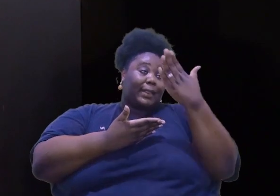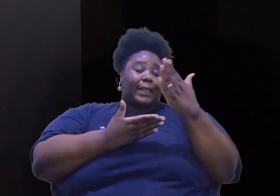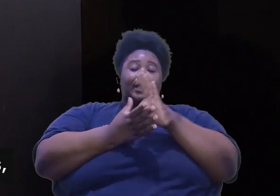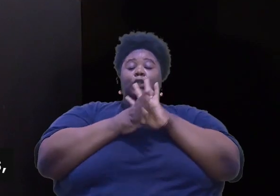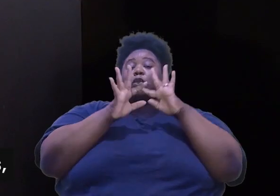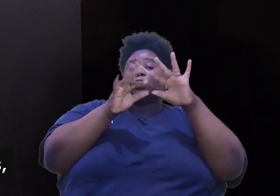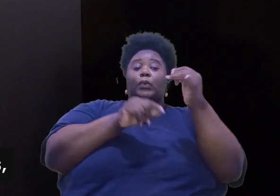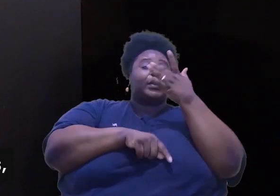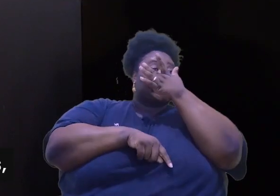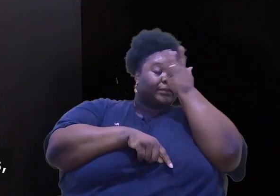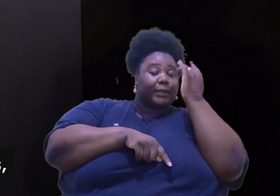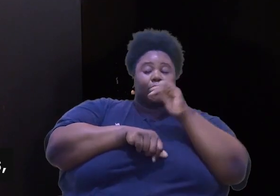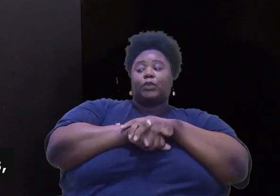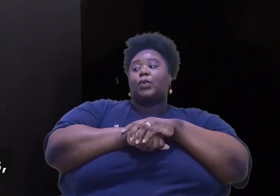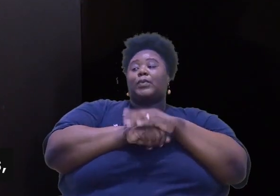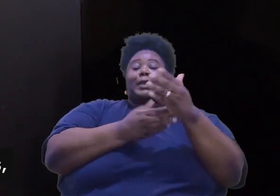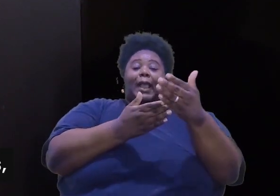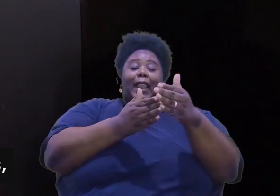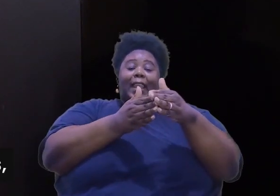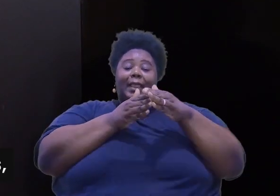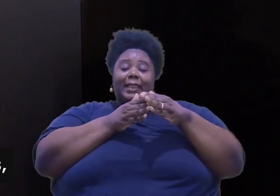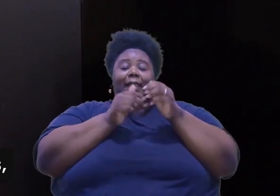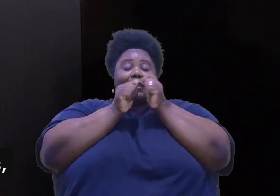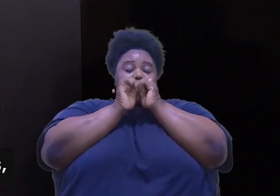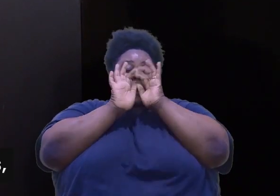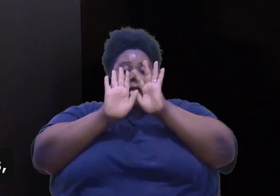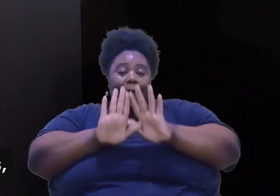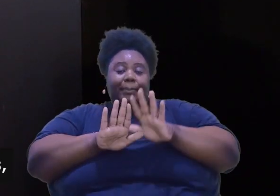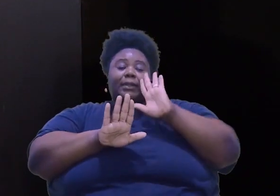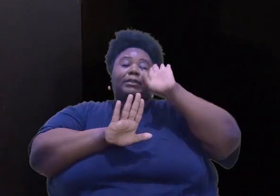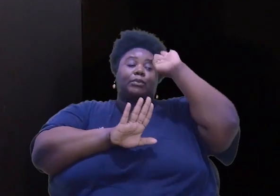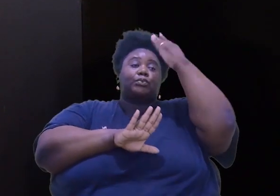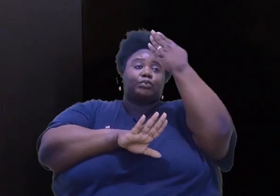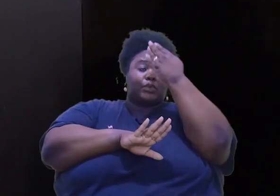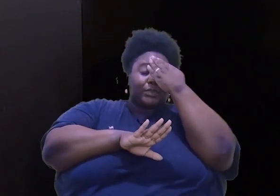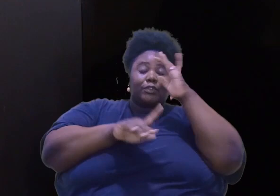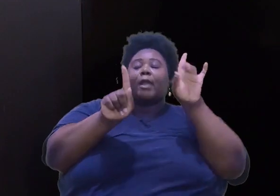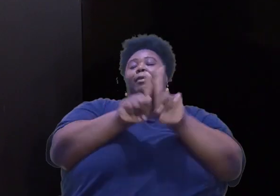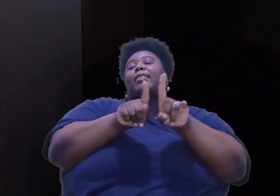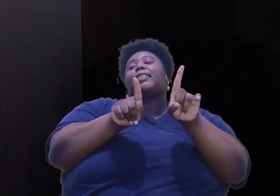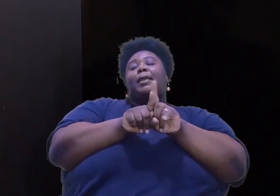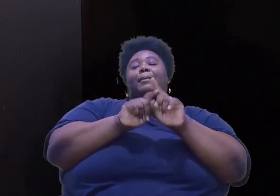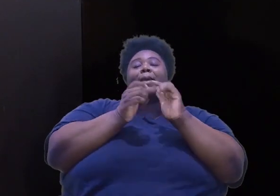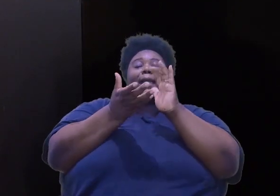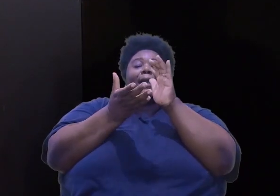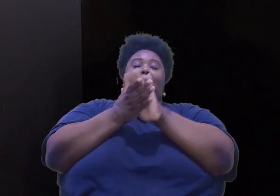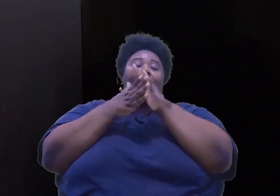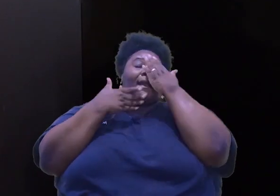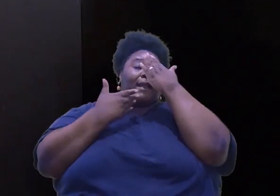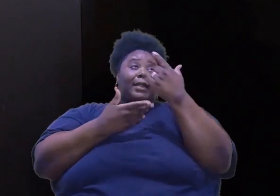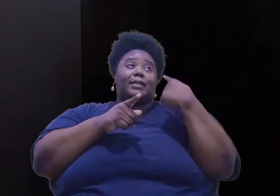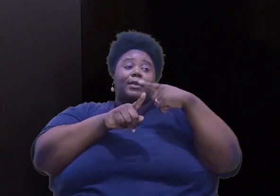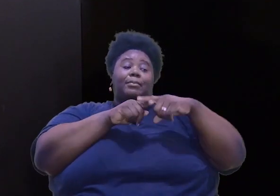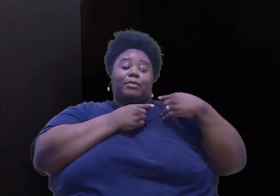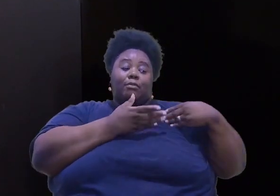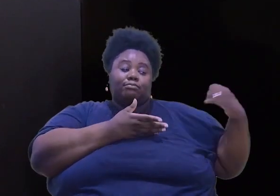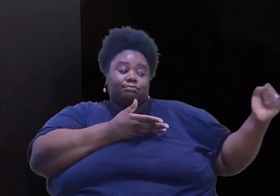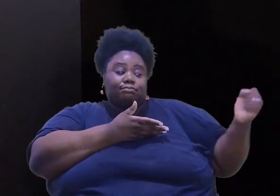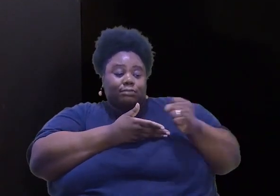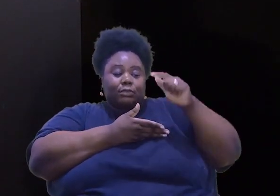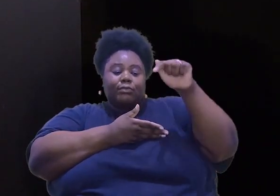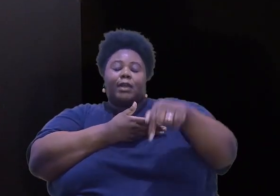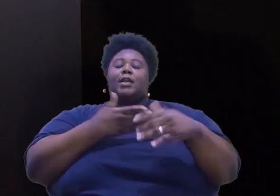mundo, peço licença, a bênção aos meus orixás, e agradecer a eles também por terem me trazido até